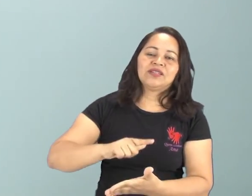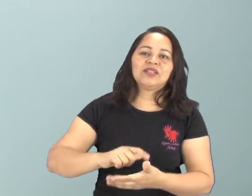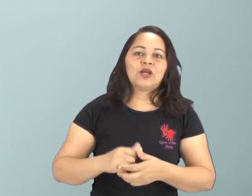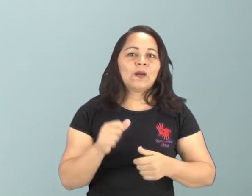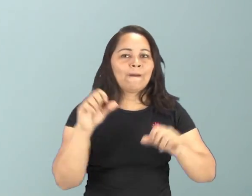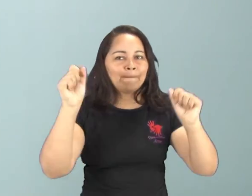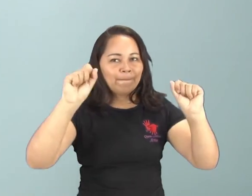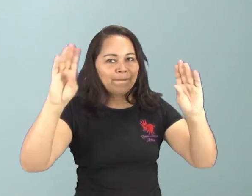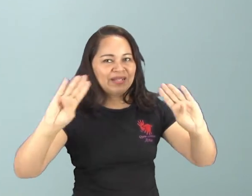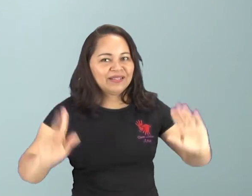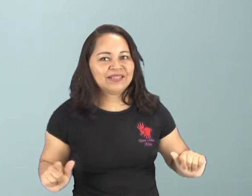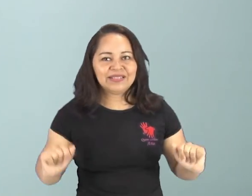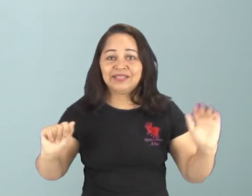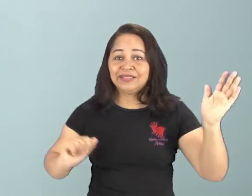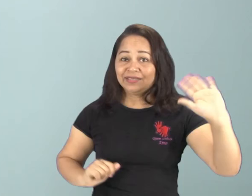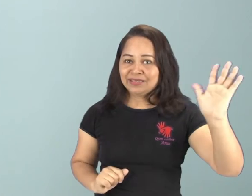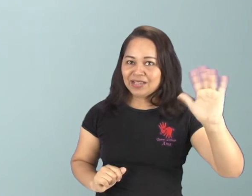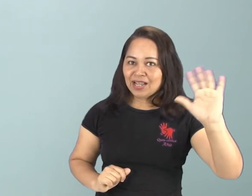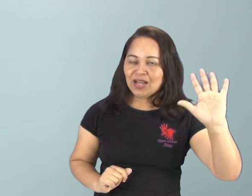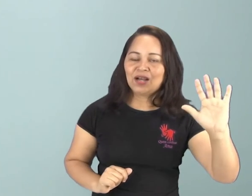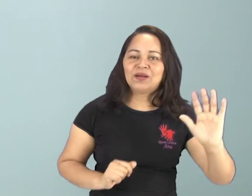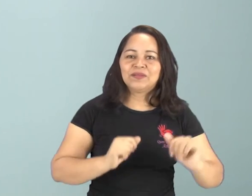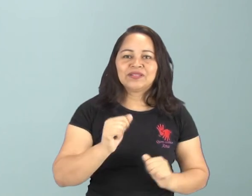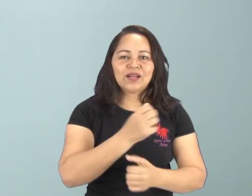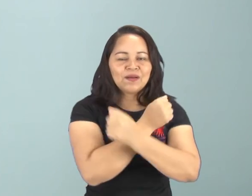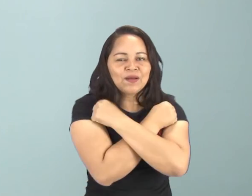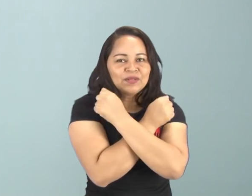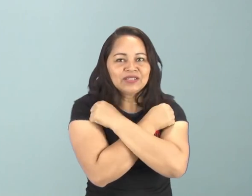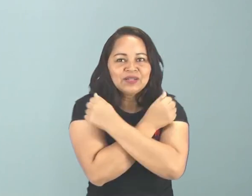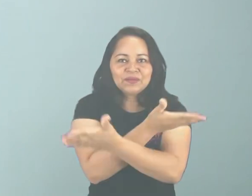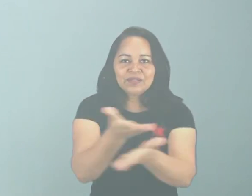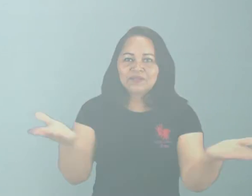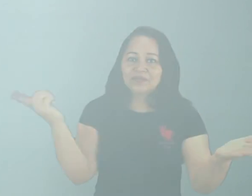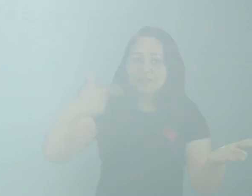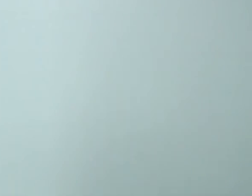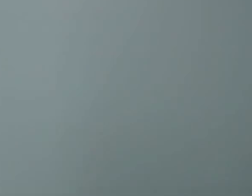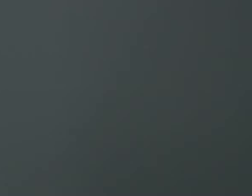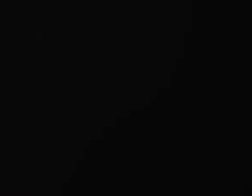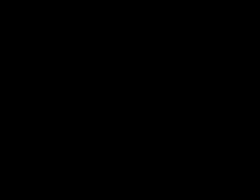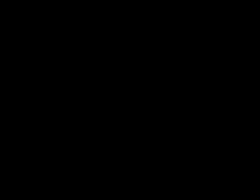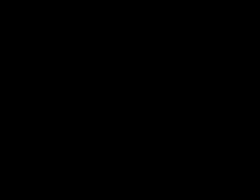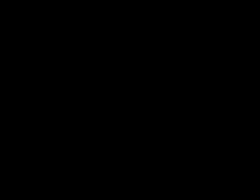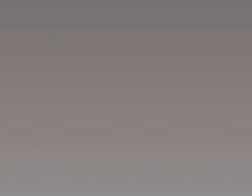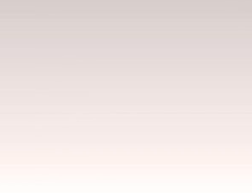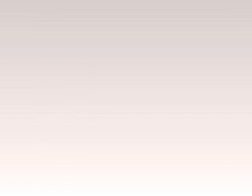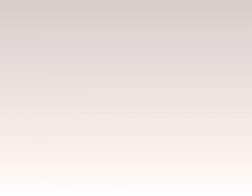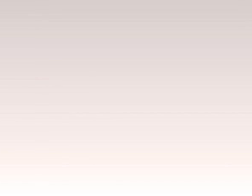tudo isso, beleza? Tchau, gente, eu fico por aqui, um abração e até a próxima.